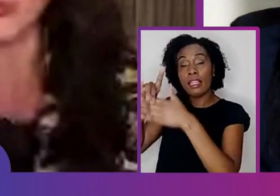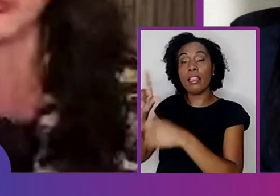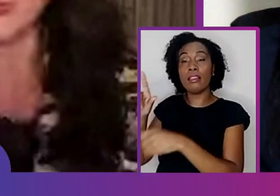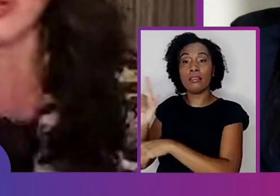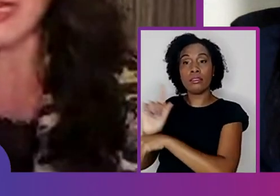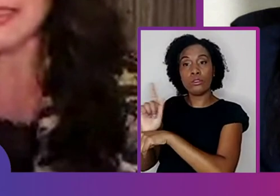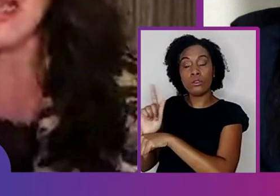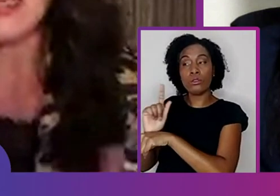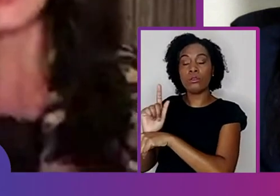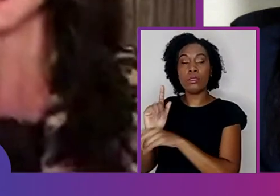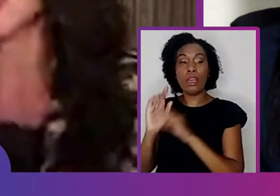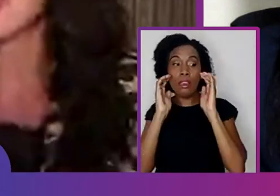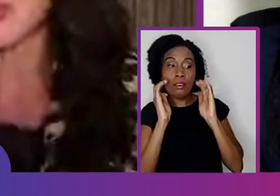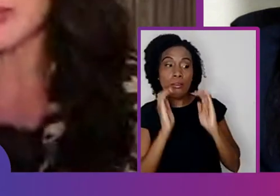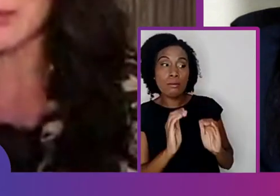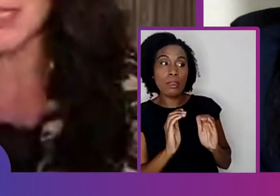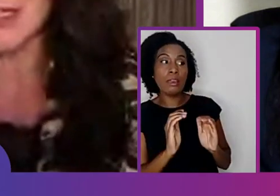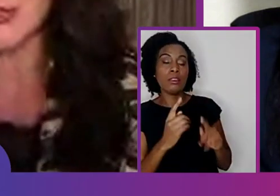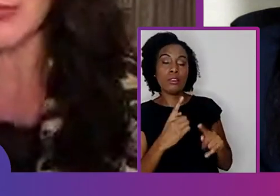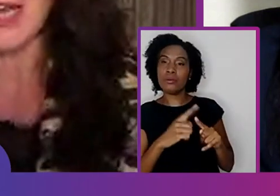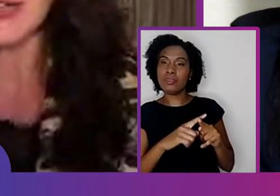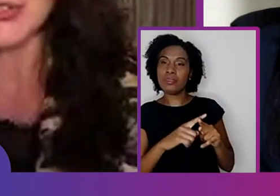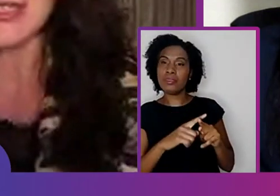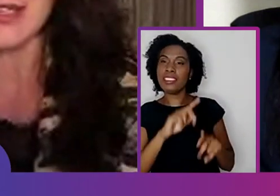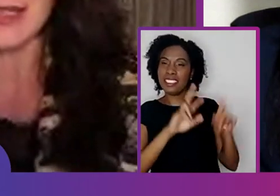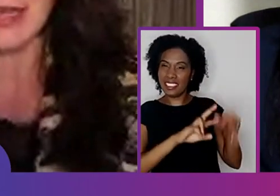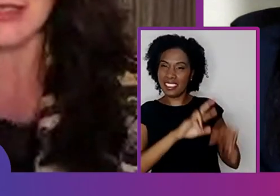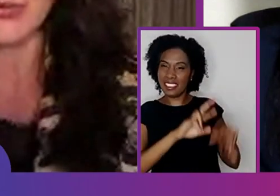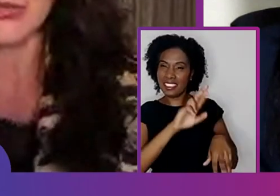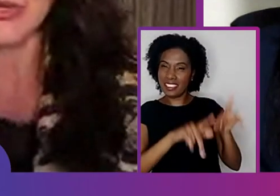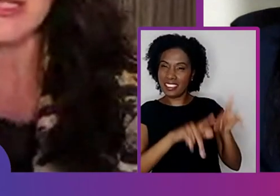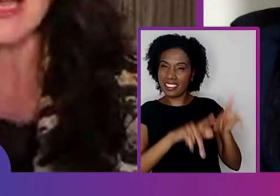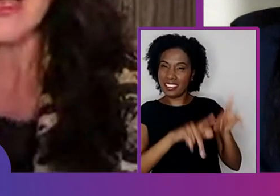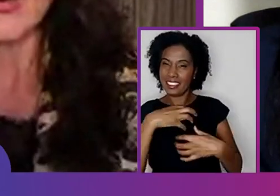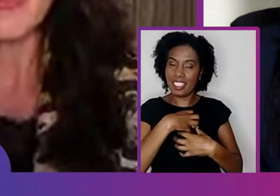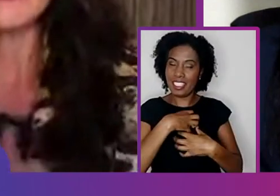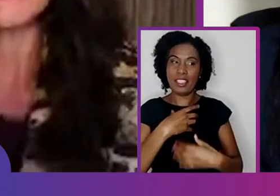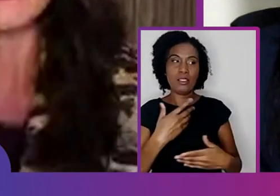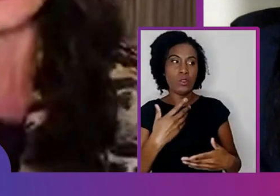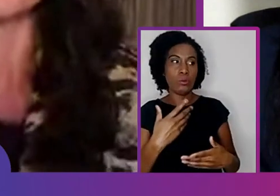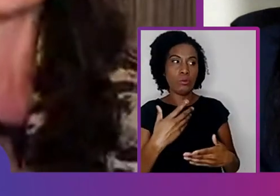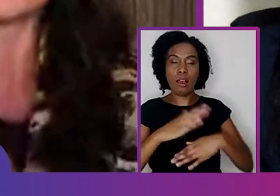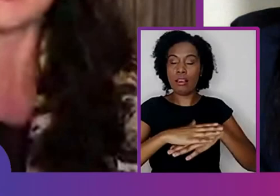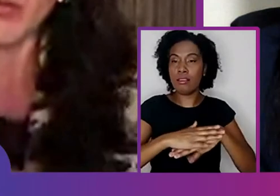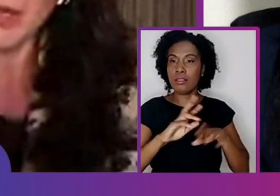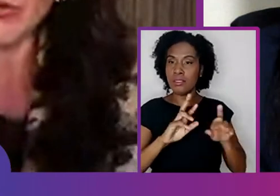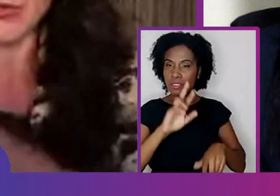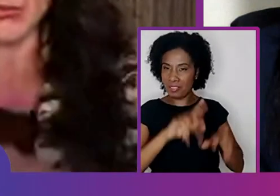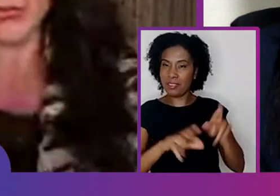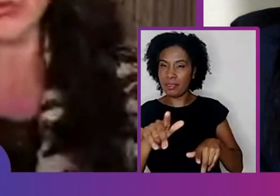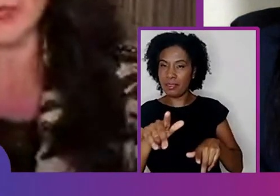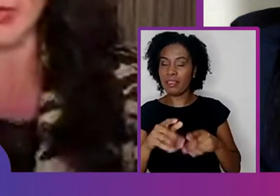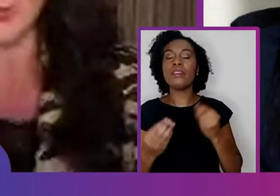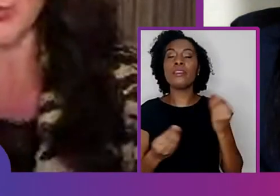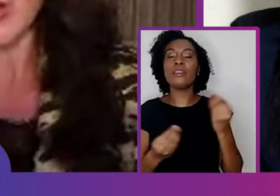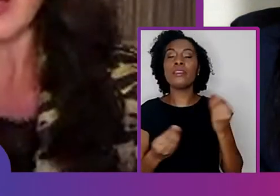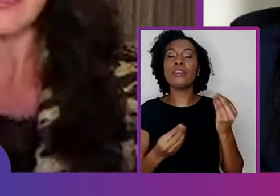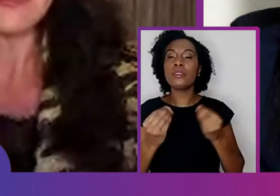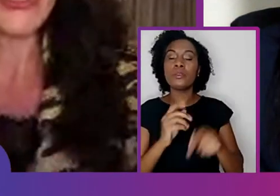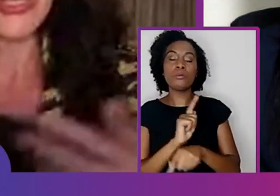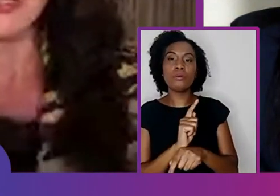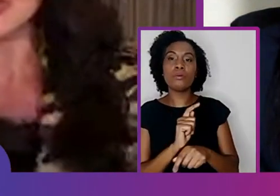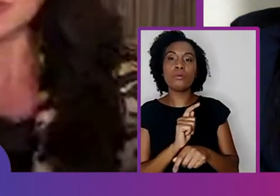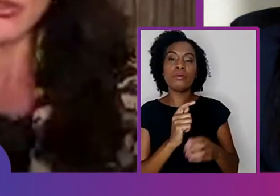porque somos todos diferentes e agimos de maneira diferente às situações, como é que o gestor pode tirar o melhor do seu